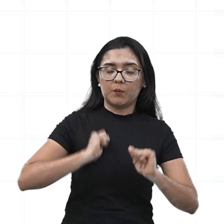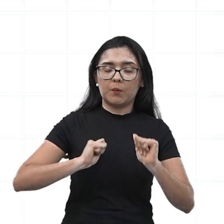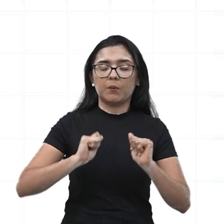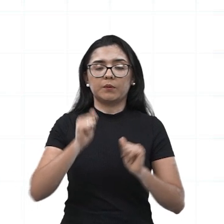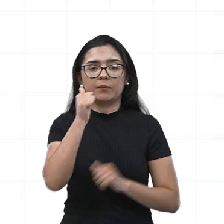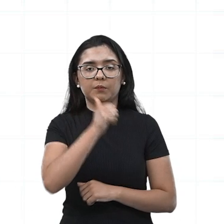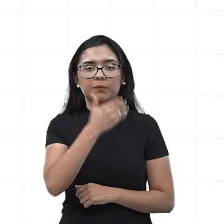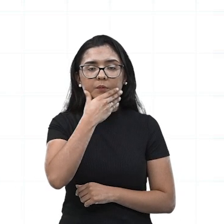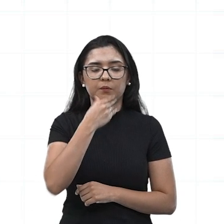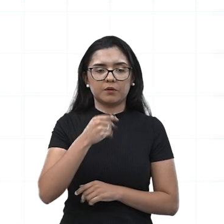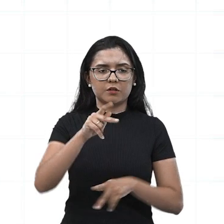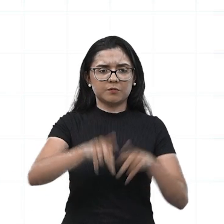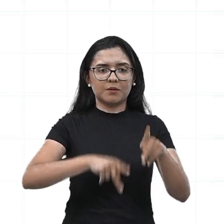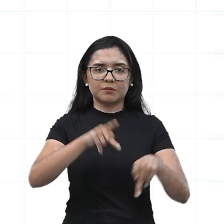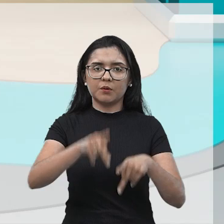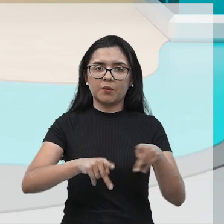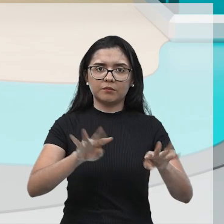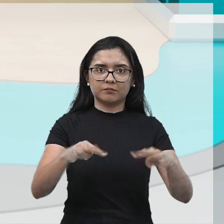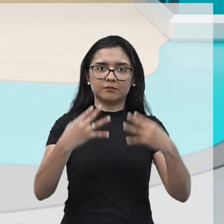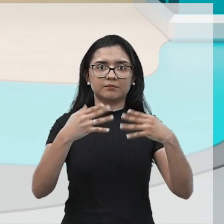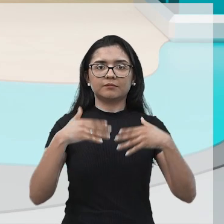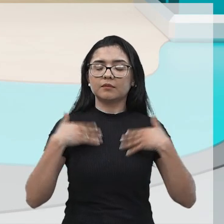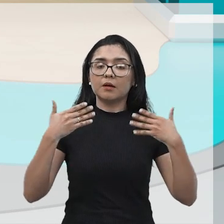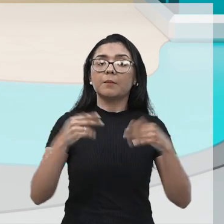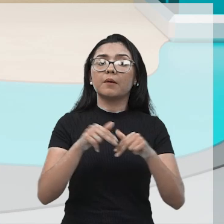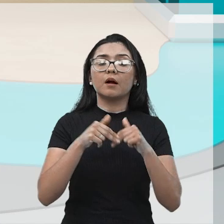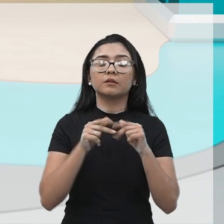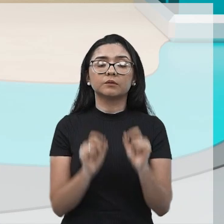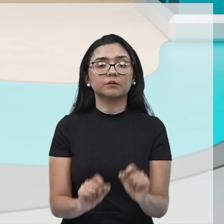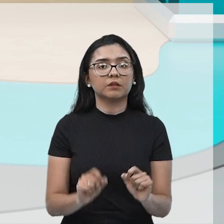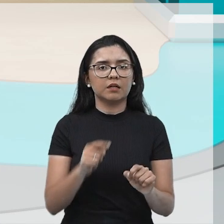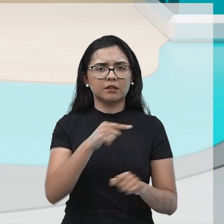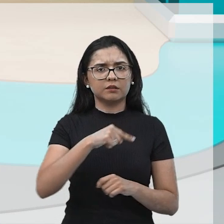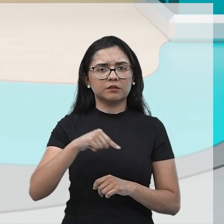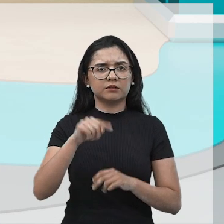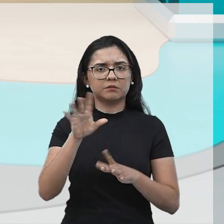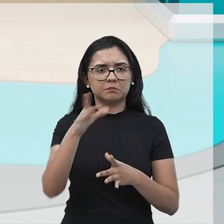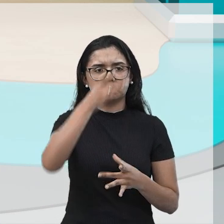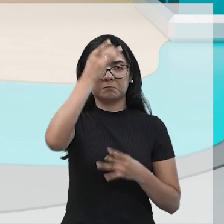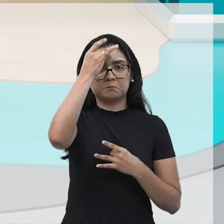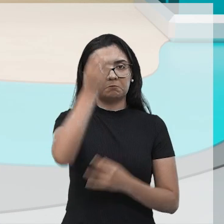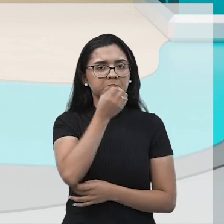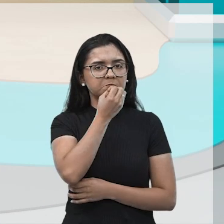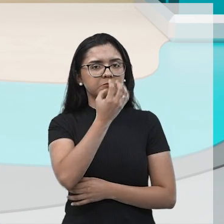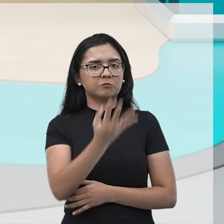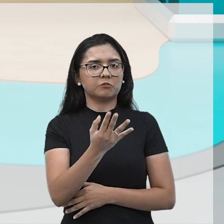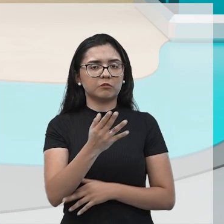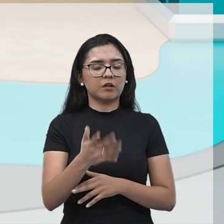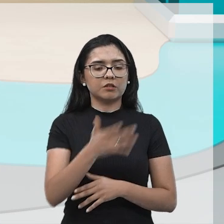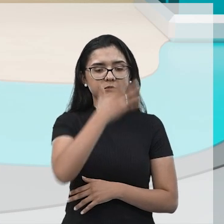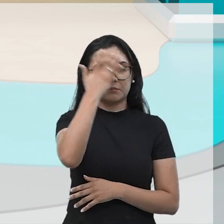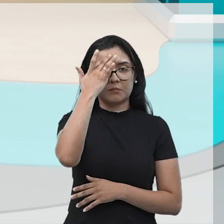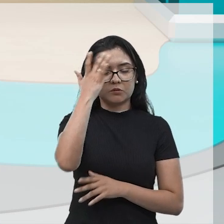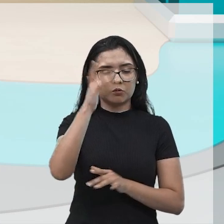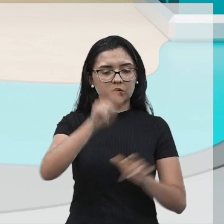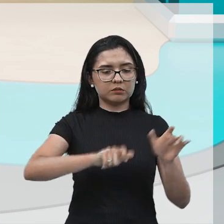o público, porque eles interpretam tão bem ali que o público se envolve,